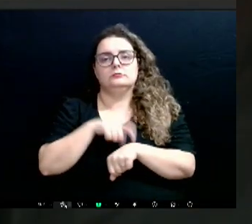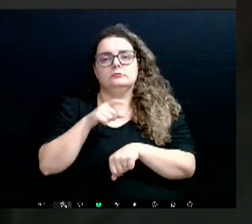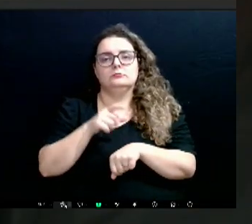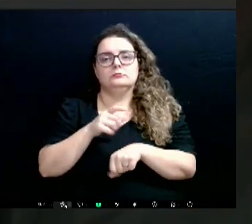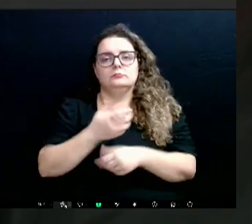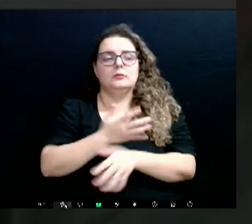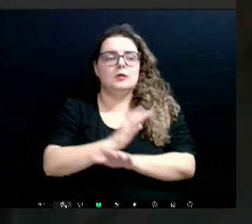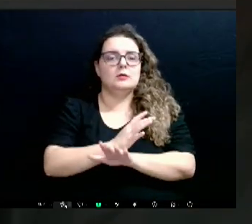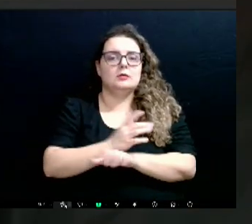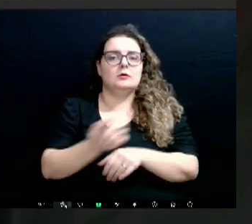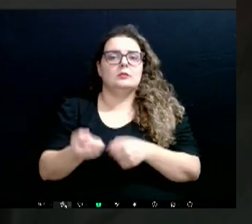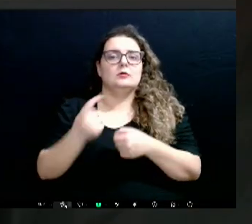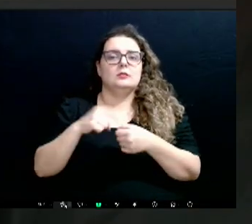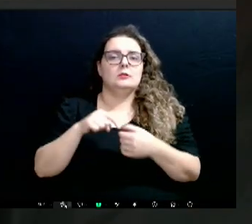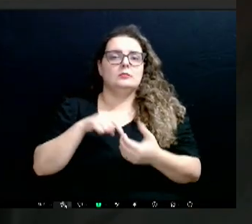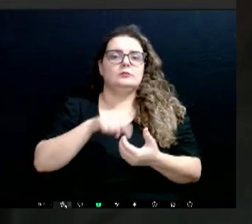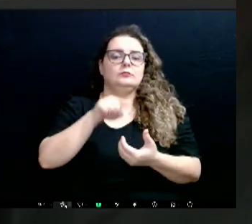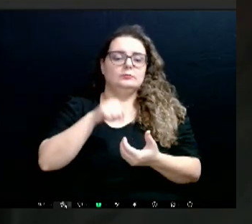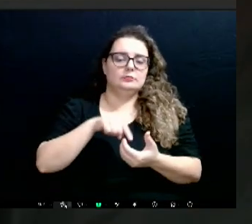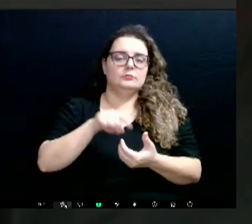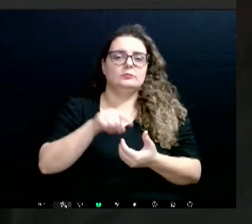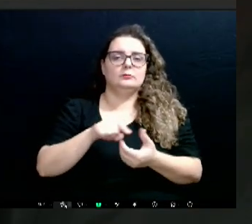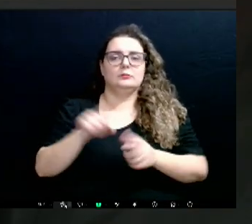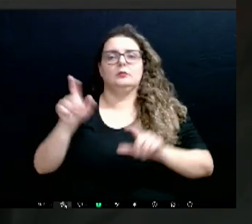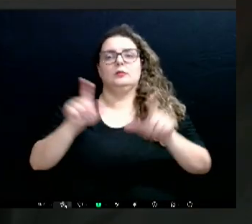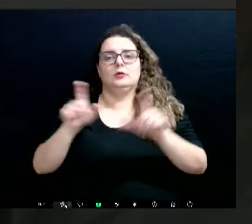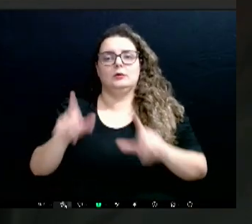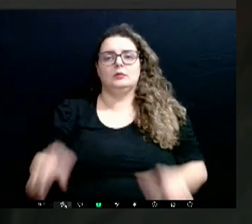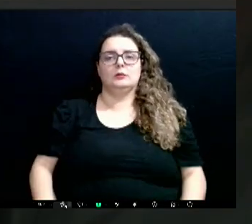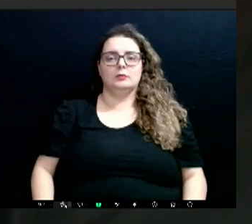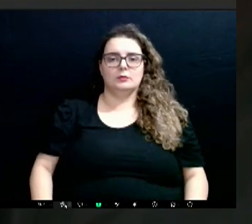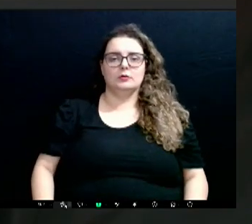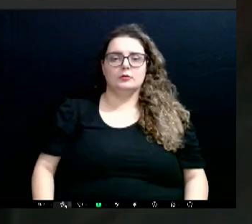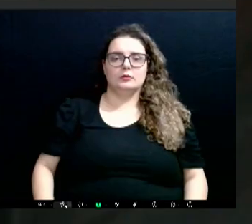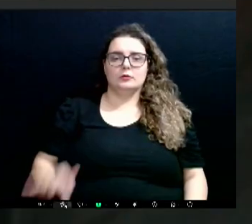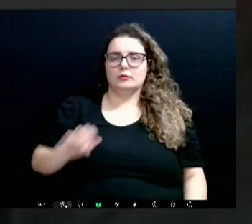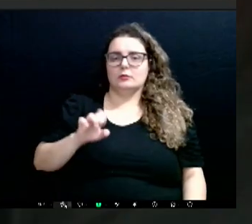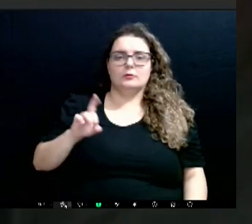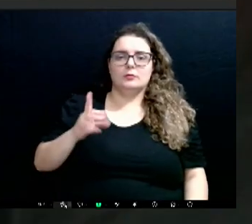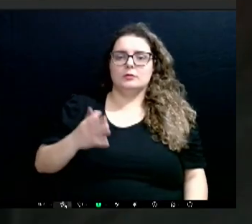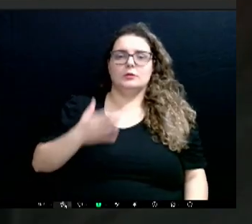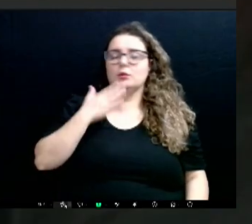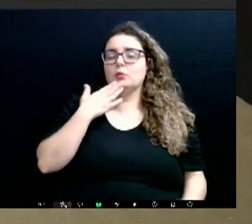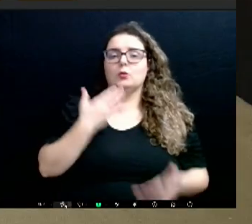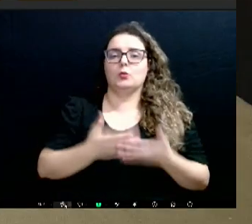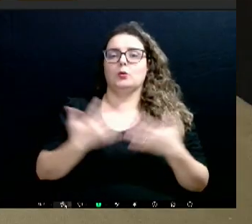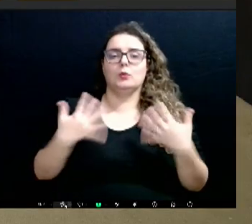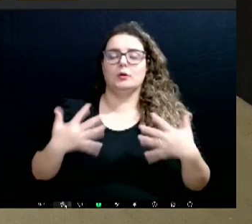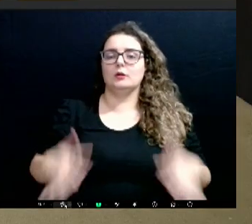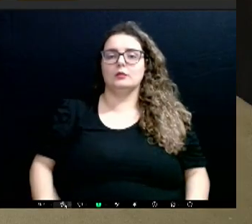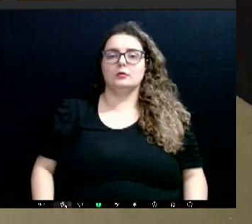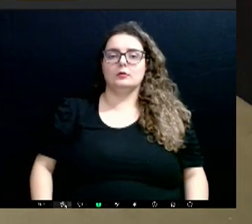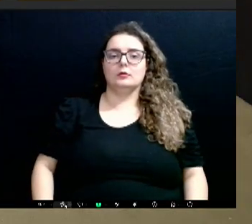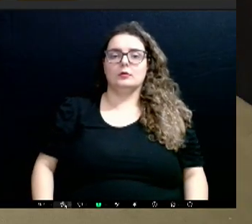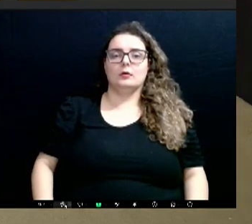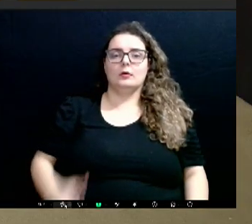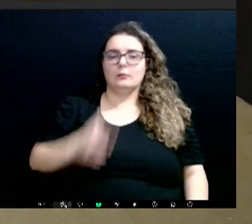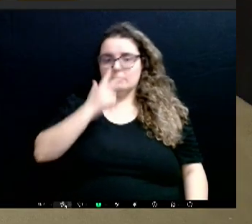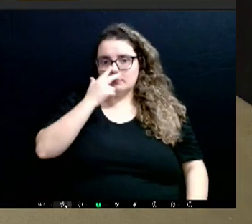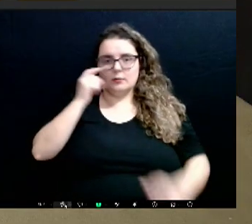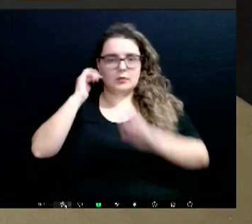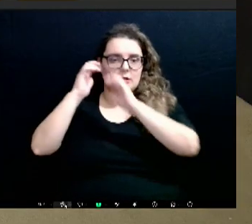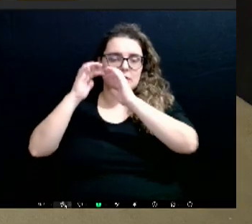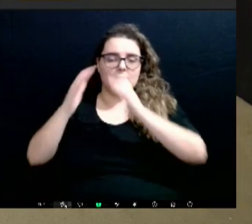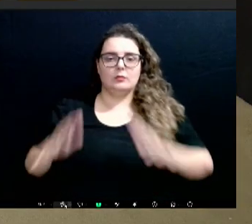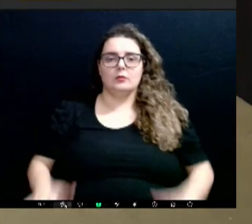volta cair ali no ciclo vicioso do feed, gente. Isso é impressionante. O nosso cérebro é algo